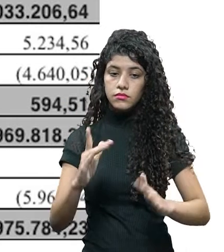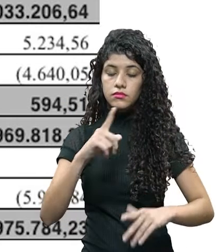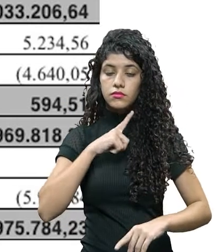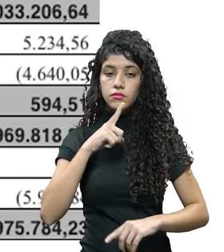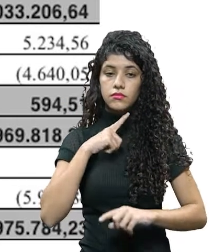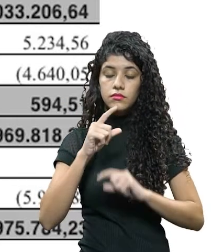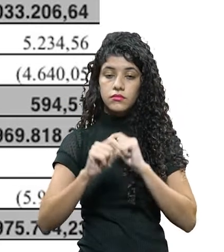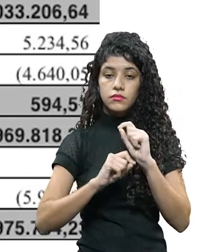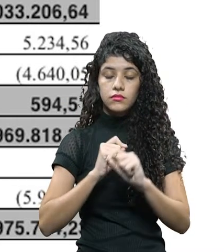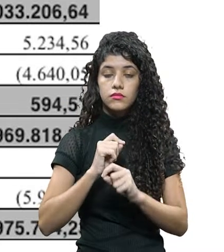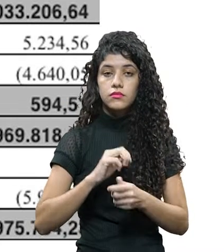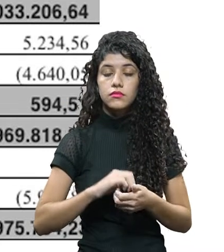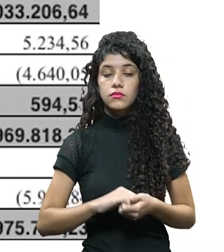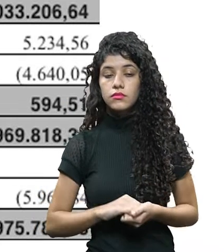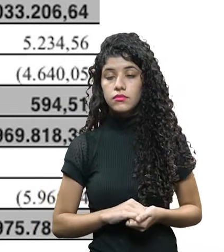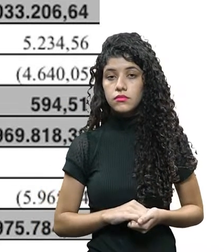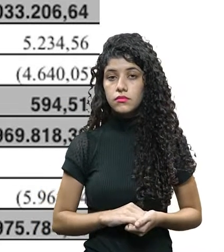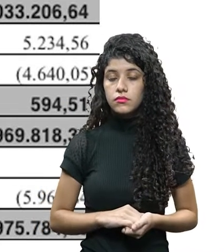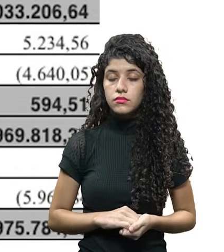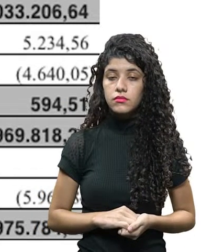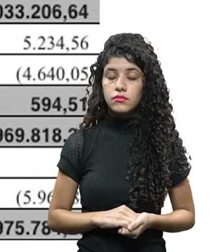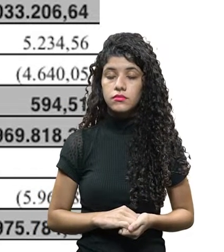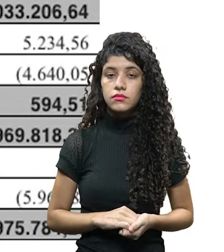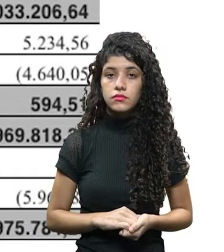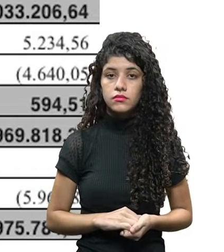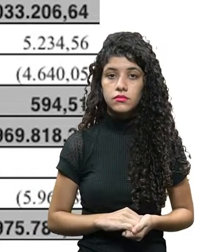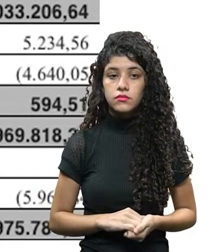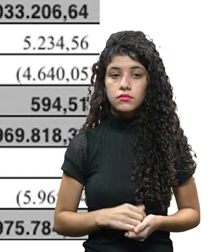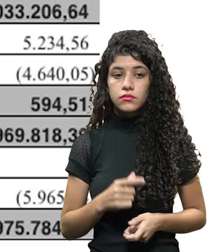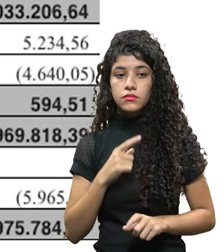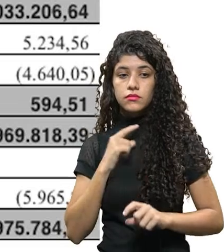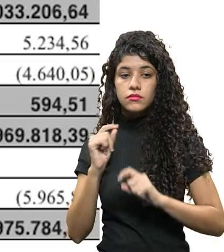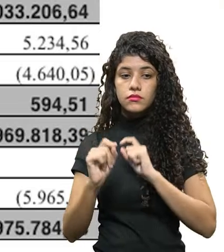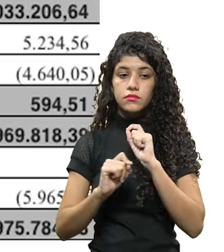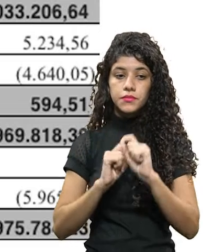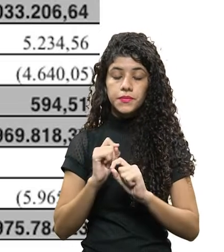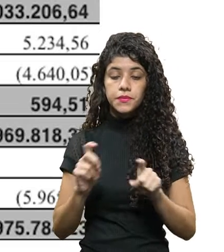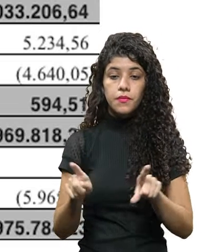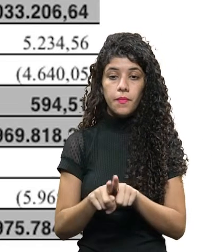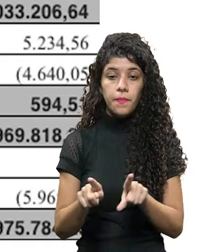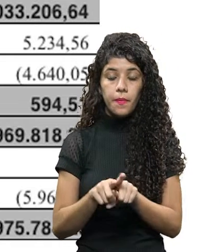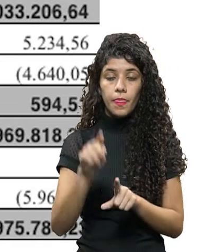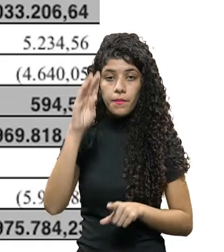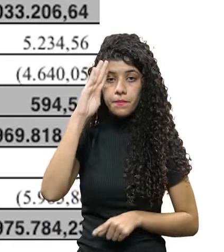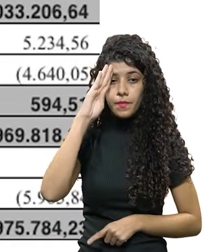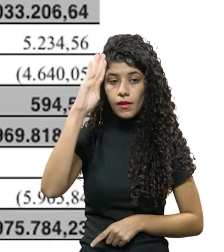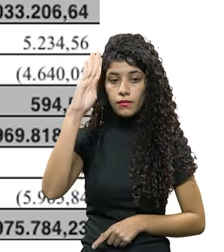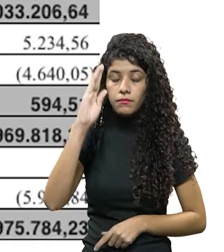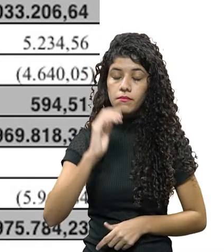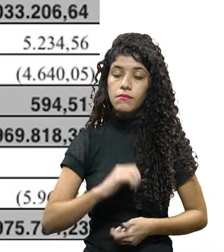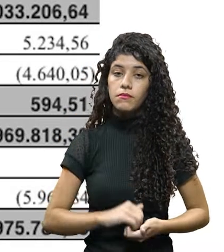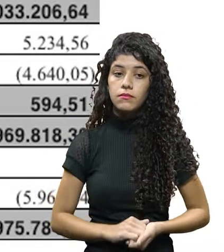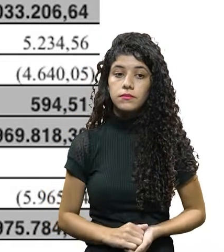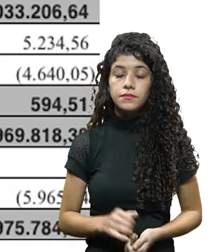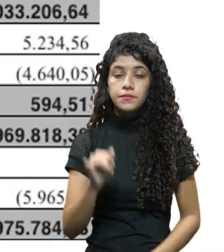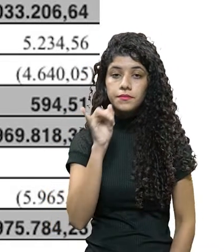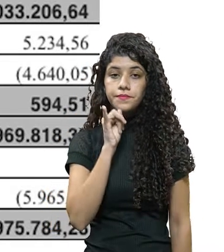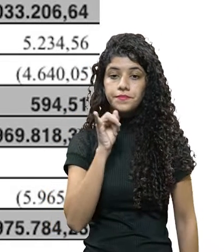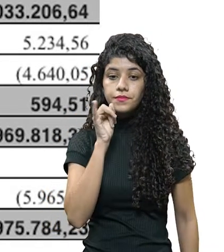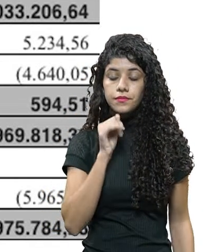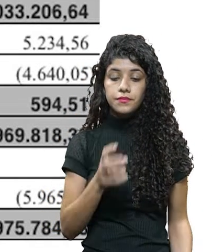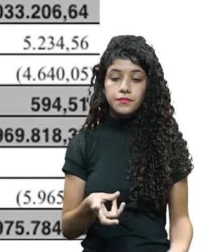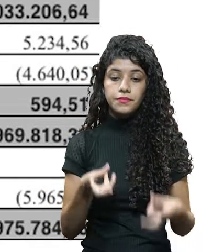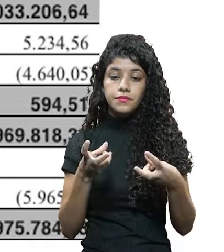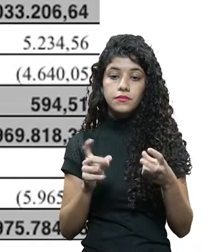vertical, onde temos o quê? As receitas e despesas. E está em destaque justamente os principais indicadores. No